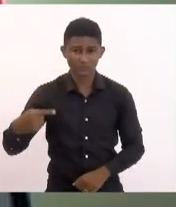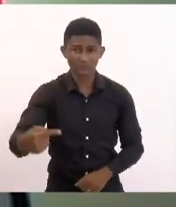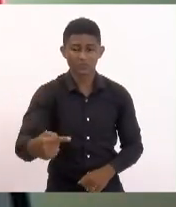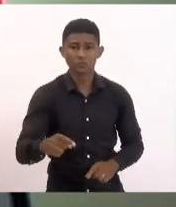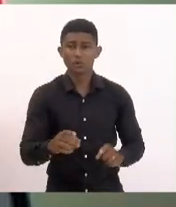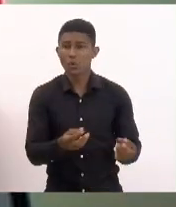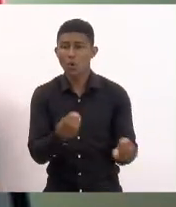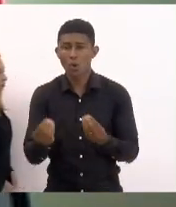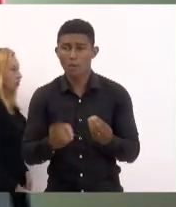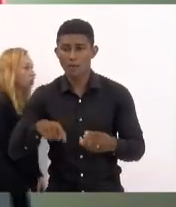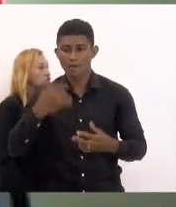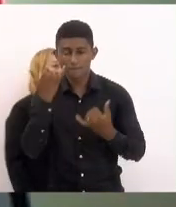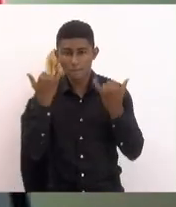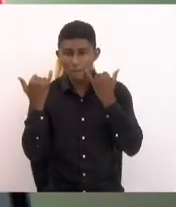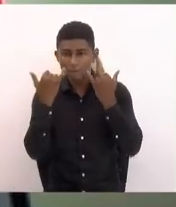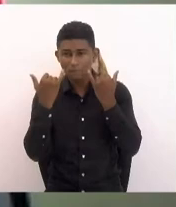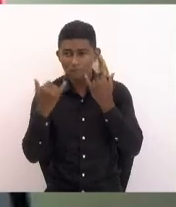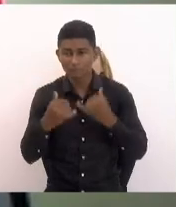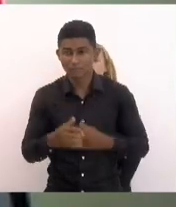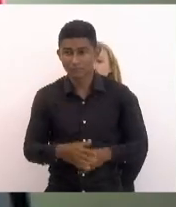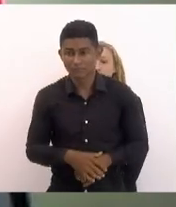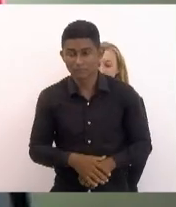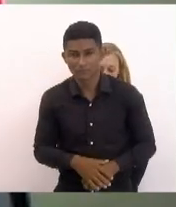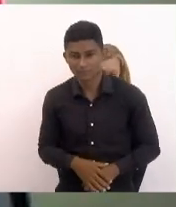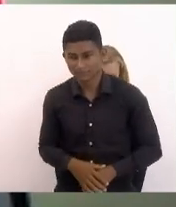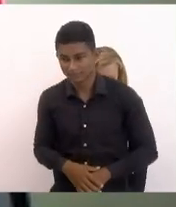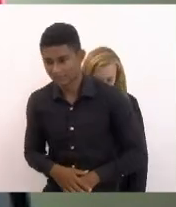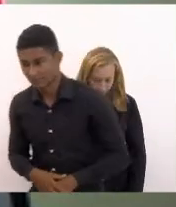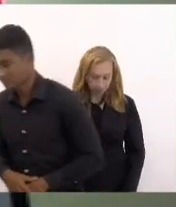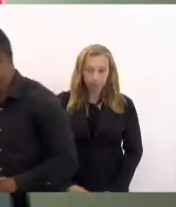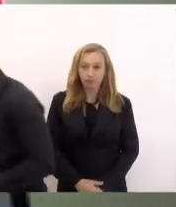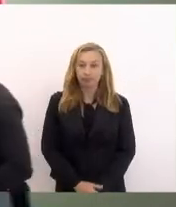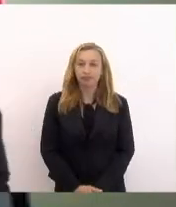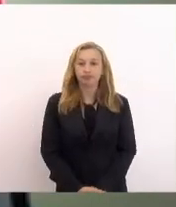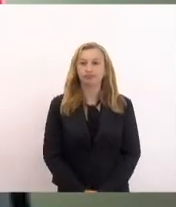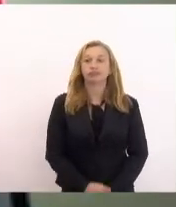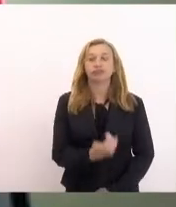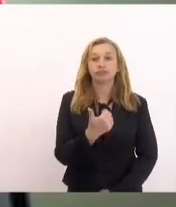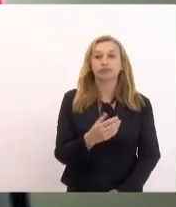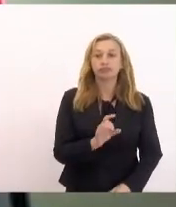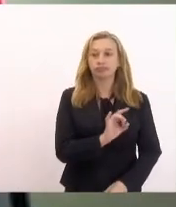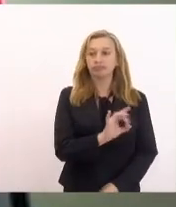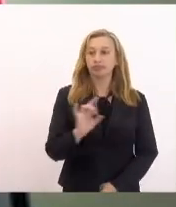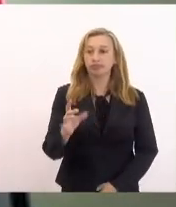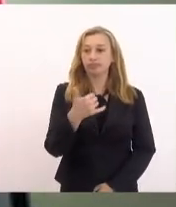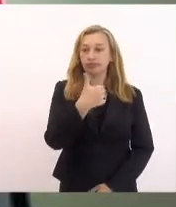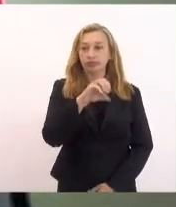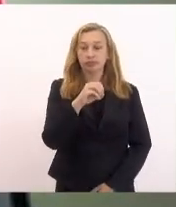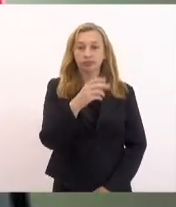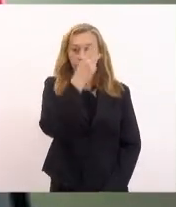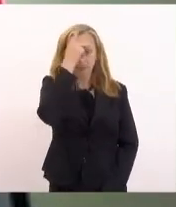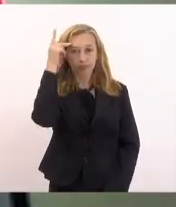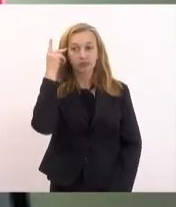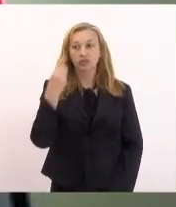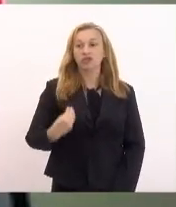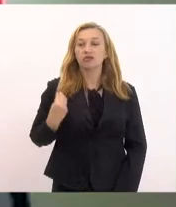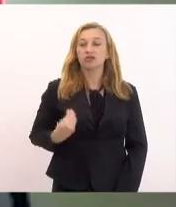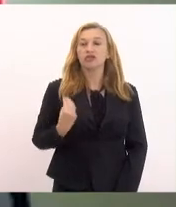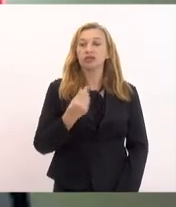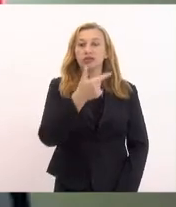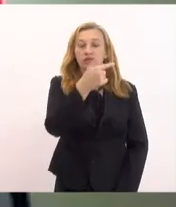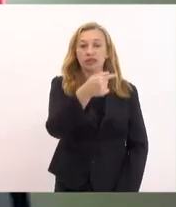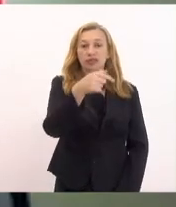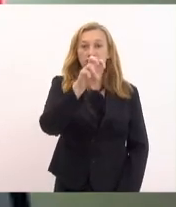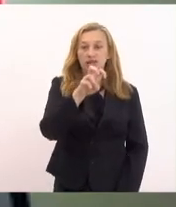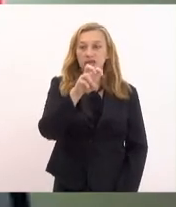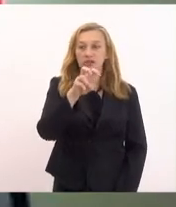nos números da violência. A cada 100 pessoas vítimas de violência, 75 são